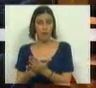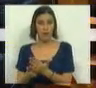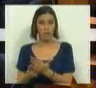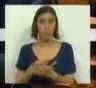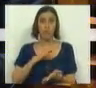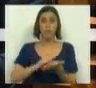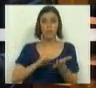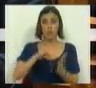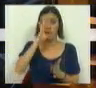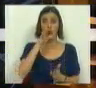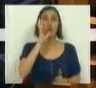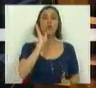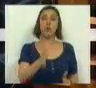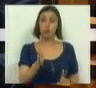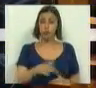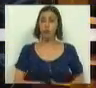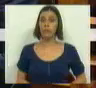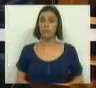Sr. Estado, aliás, já o referiu.